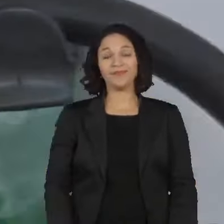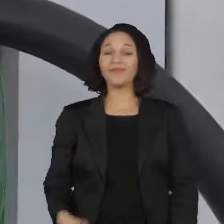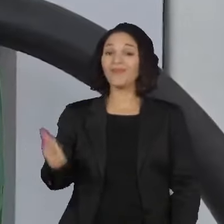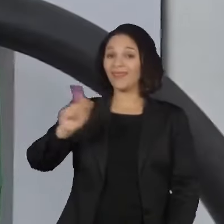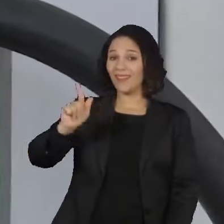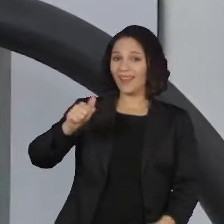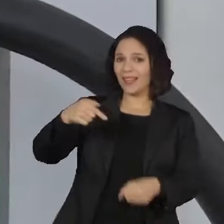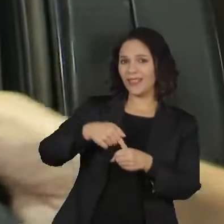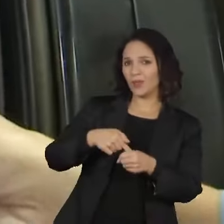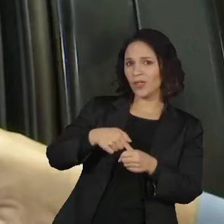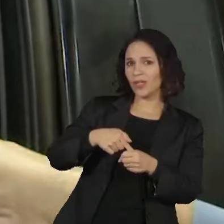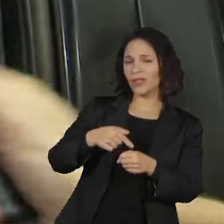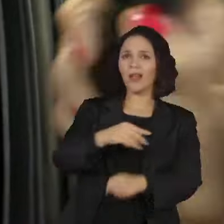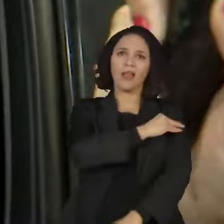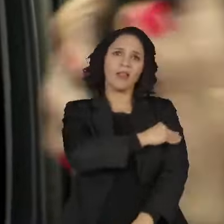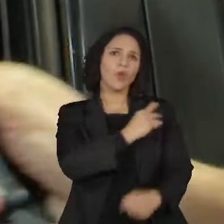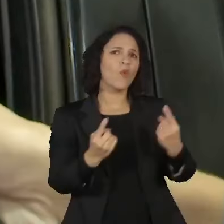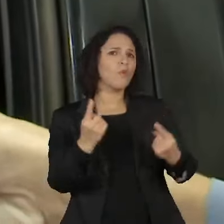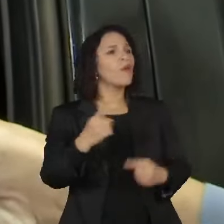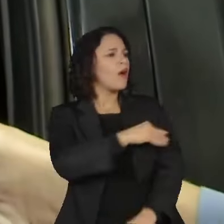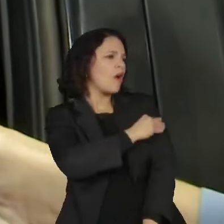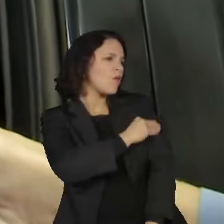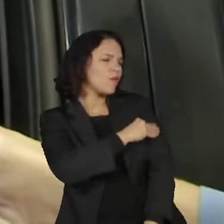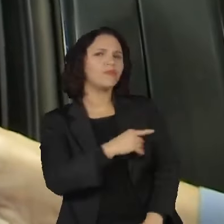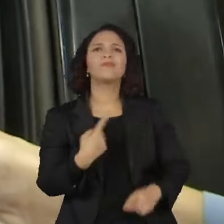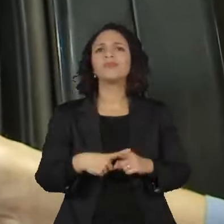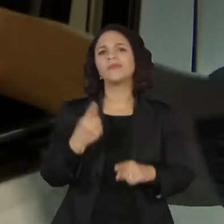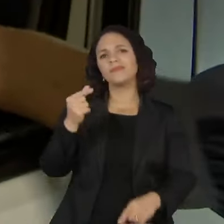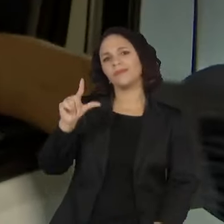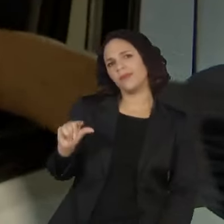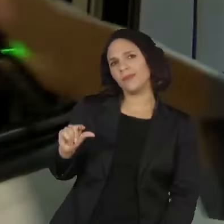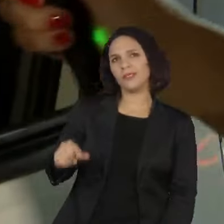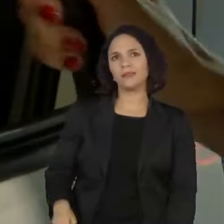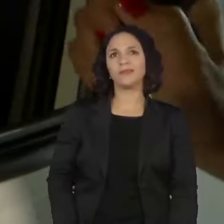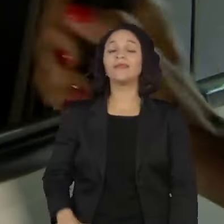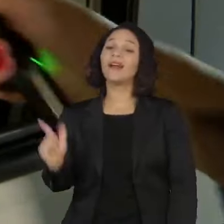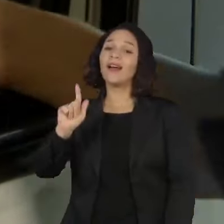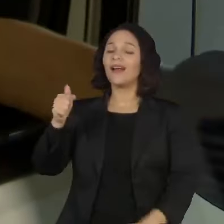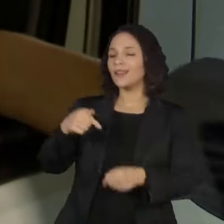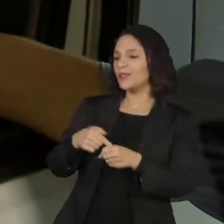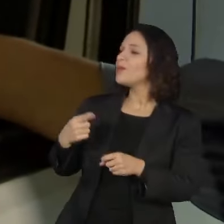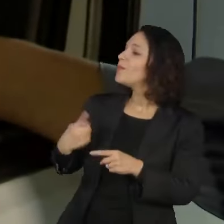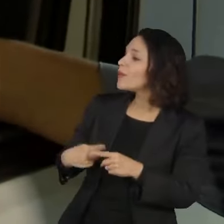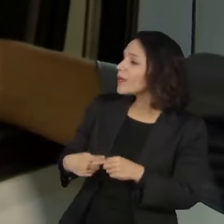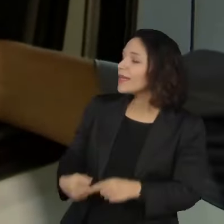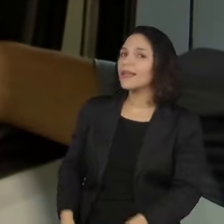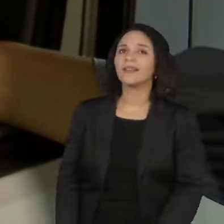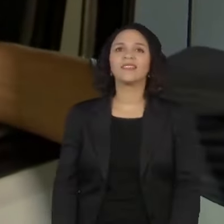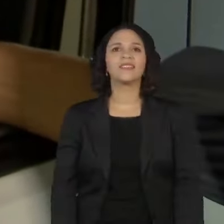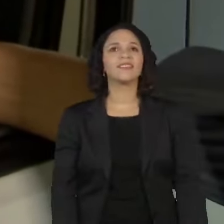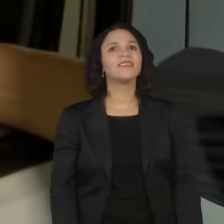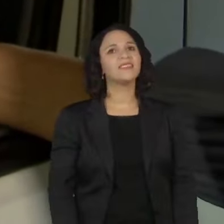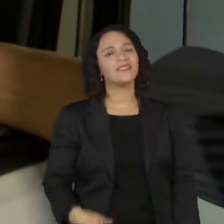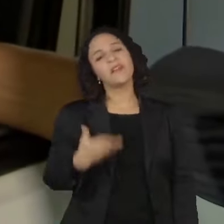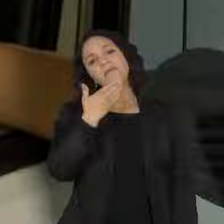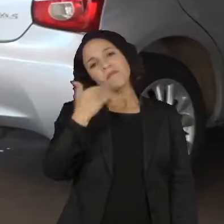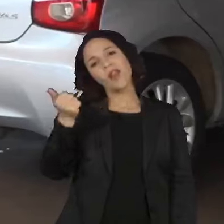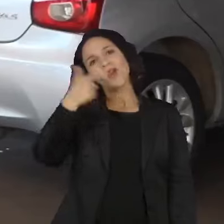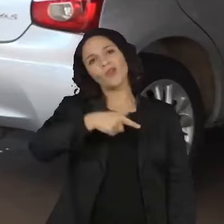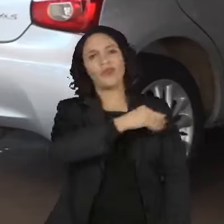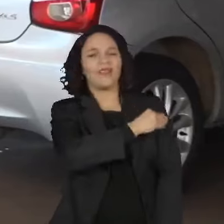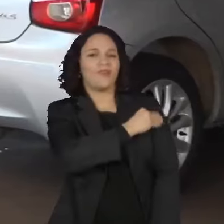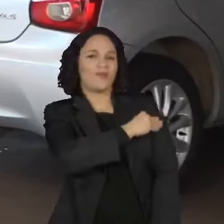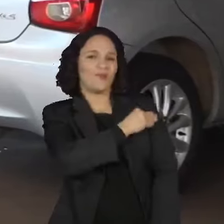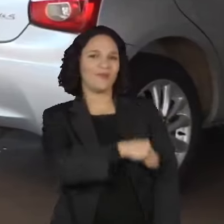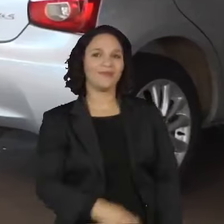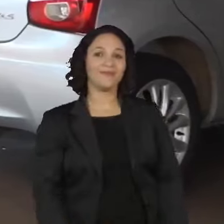Gasolina ou etanol? Etanol. Por quê? Mais barato. Gasolina. Por quê? Porque é melhor que álcool.